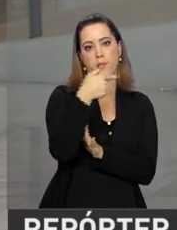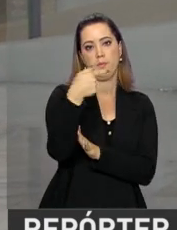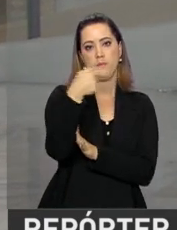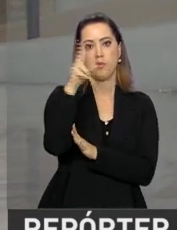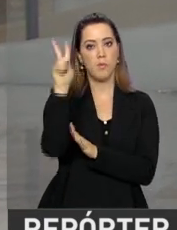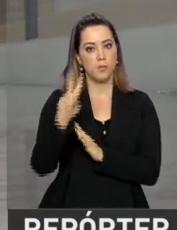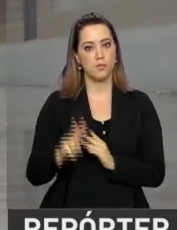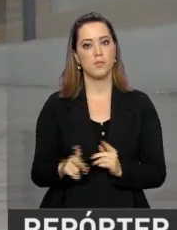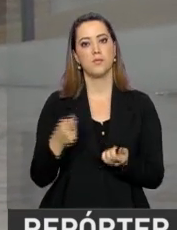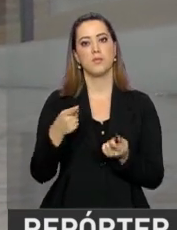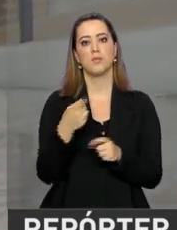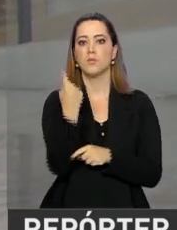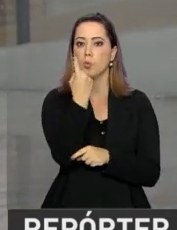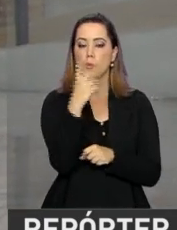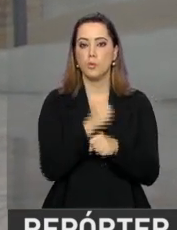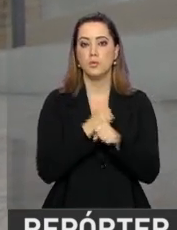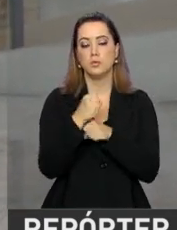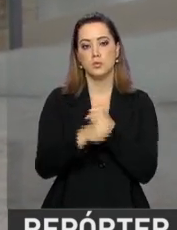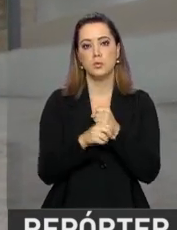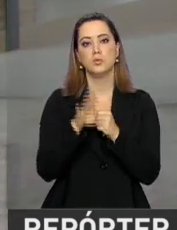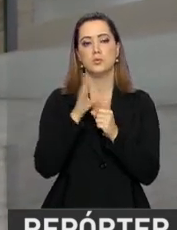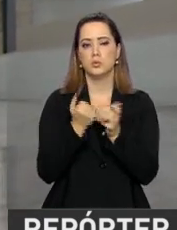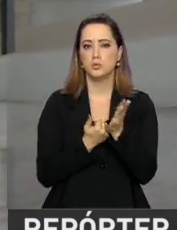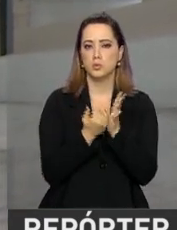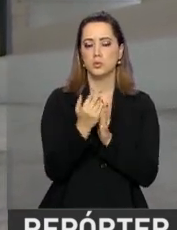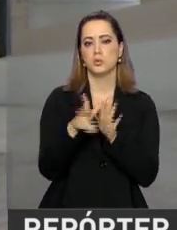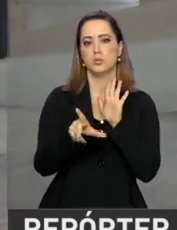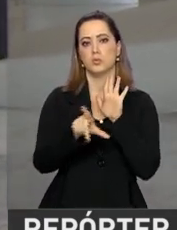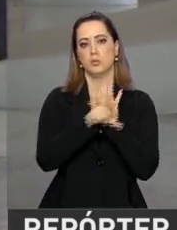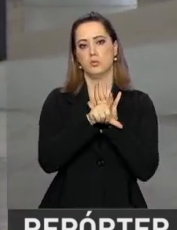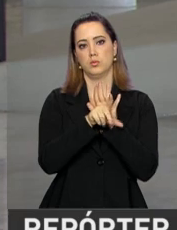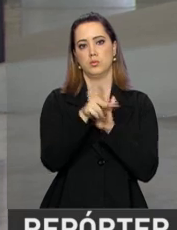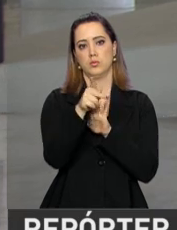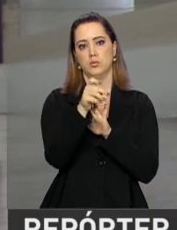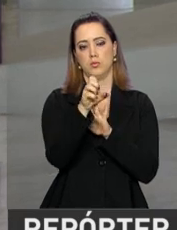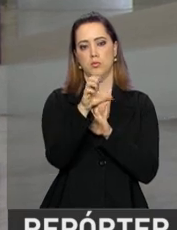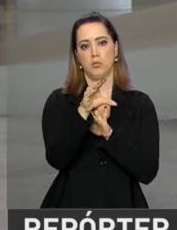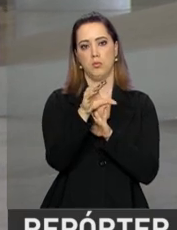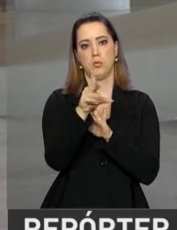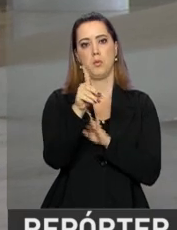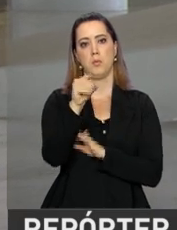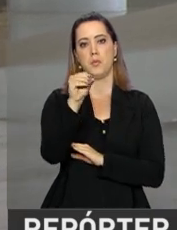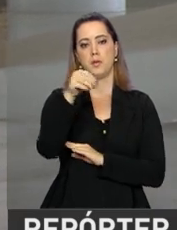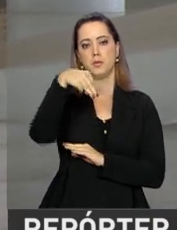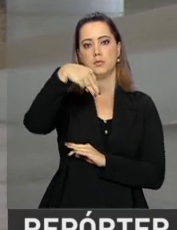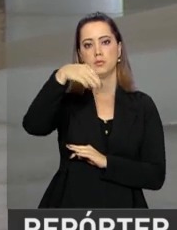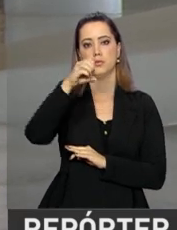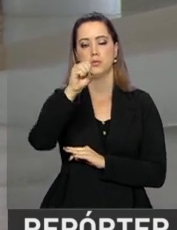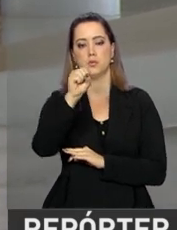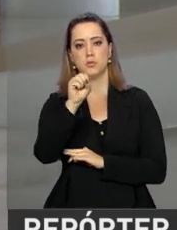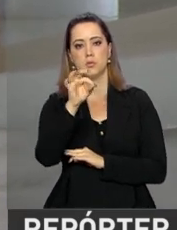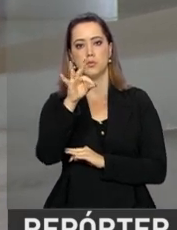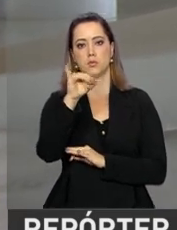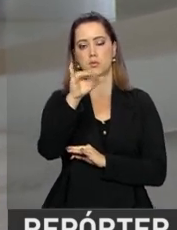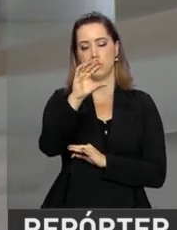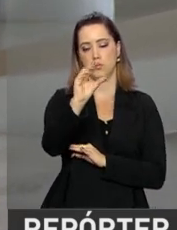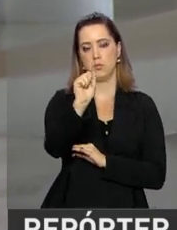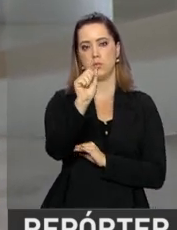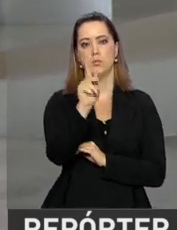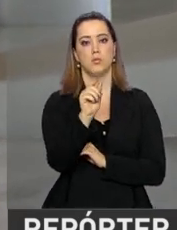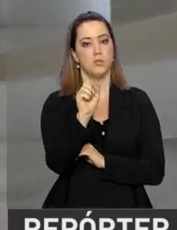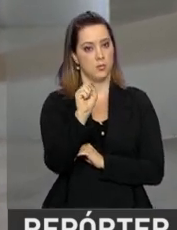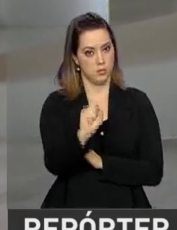1 ano, isso desde a regulamentação da lei que ficou conhecida como a PEC das domésticas, que tornou obrigatório o pagamento